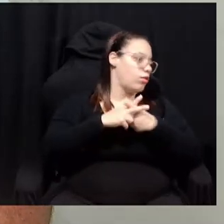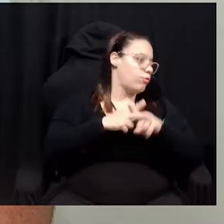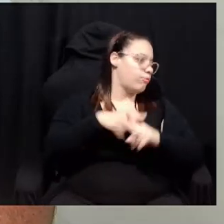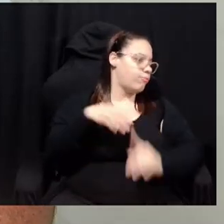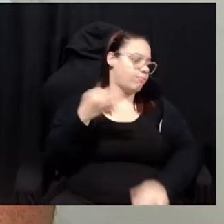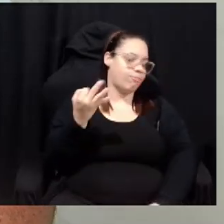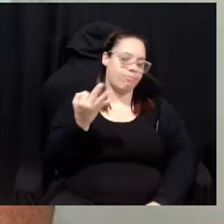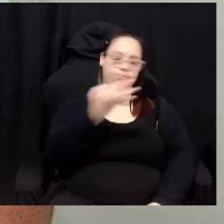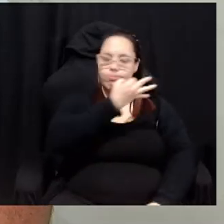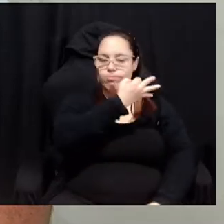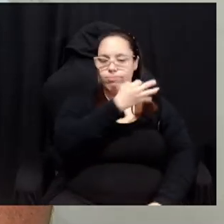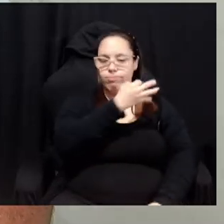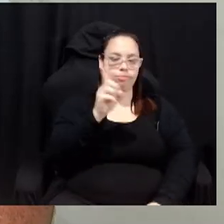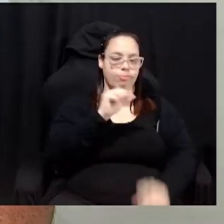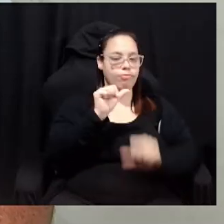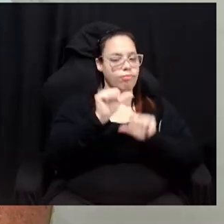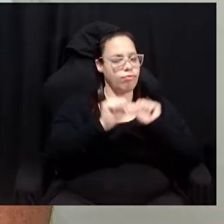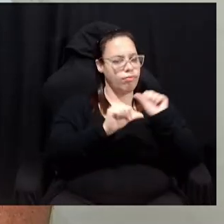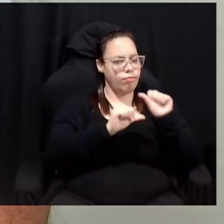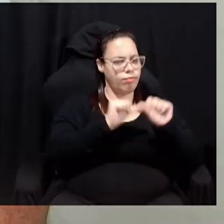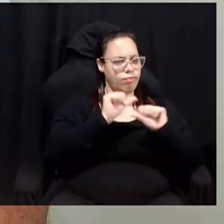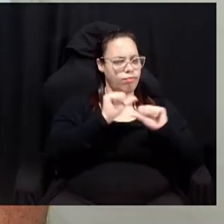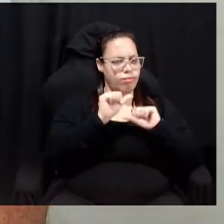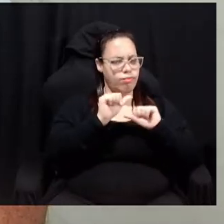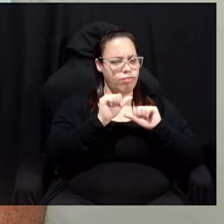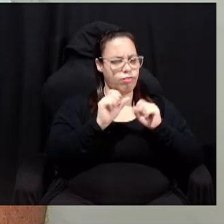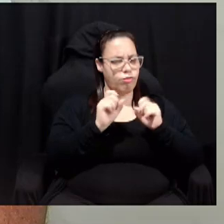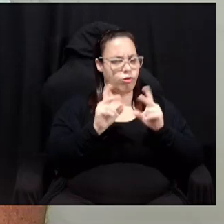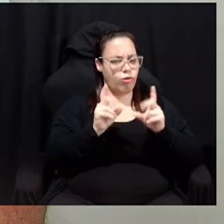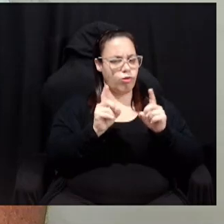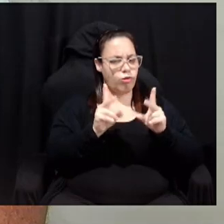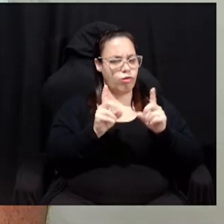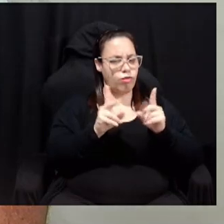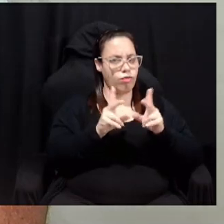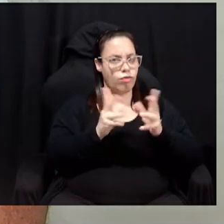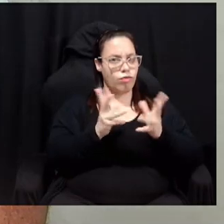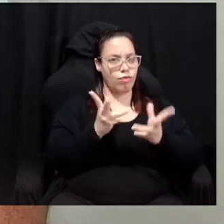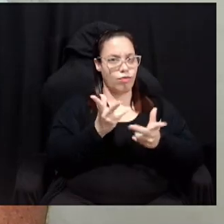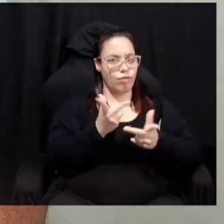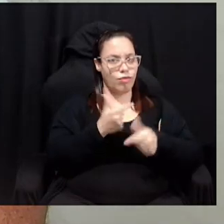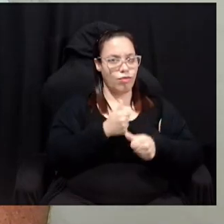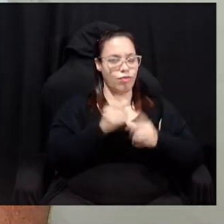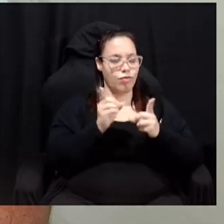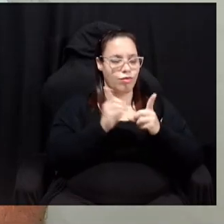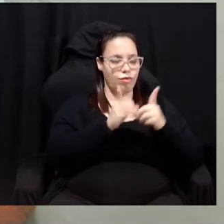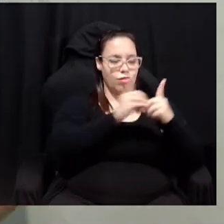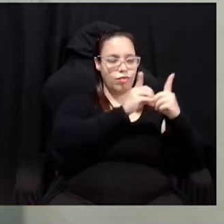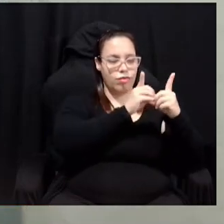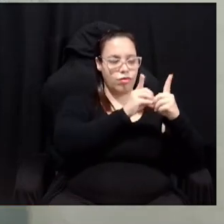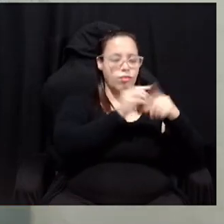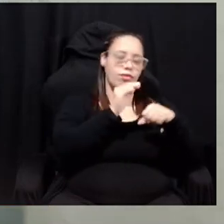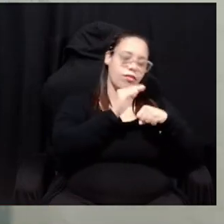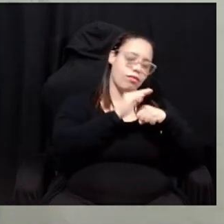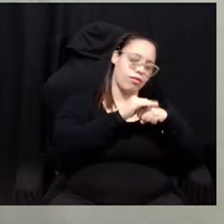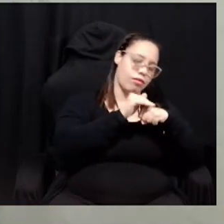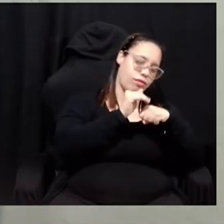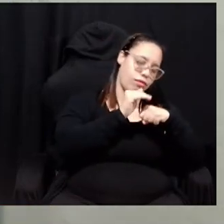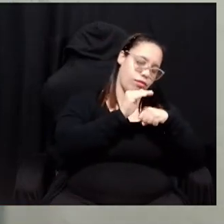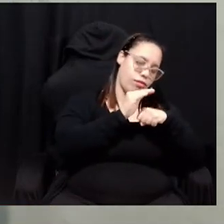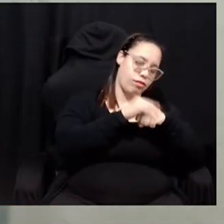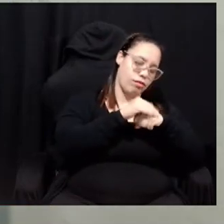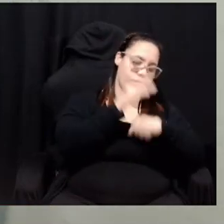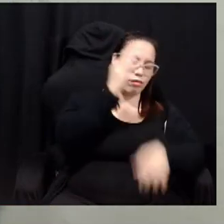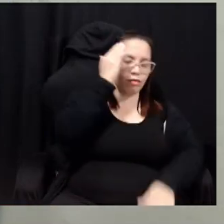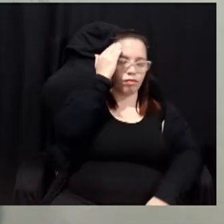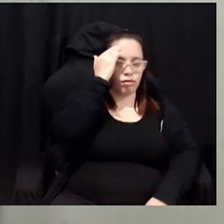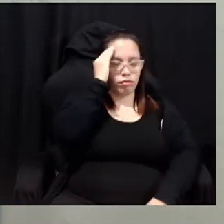não substitui o vendedor, a qualidade naquele atendimento, aquele carinho, entender melhor